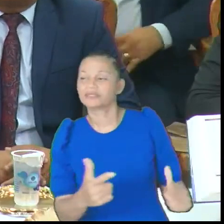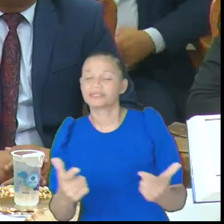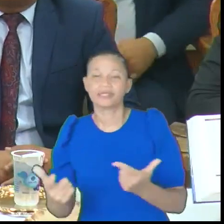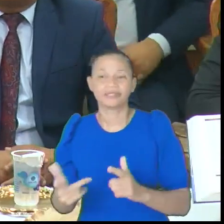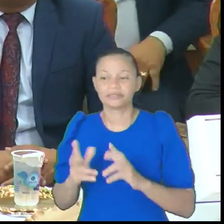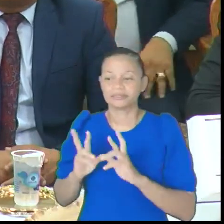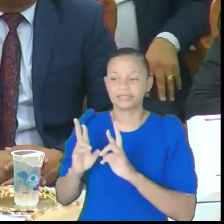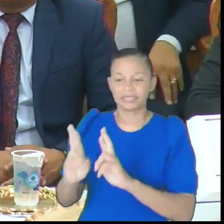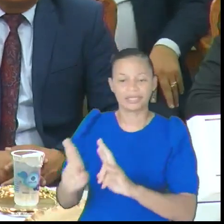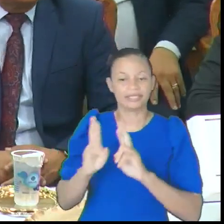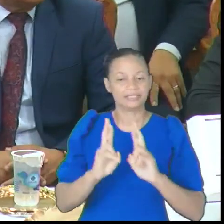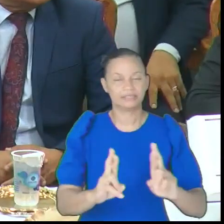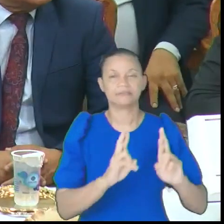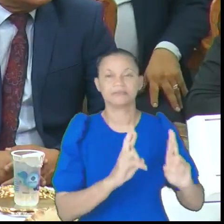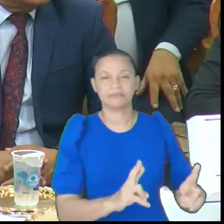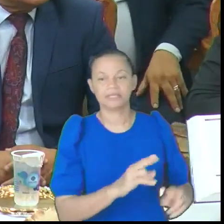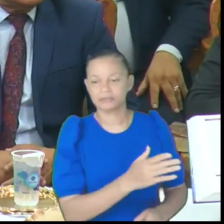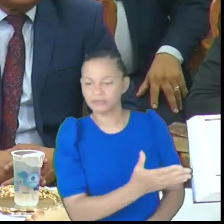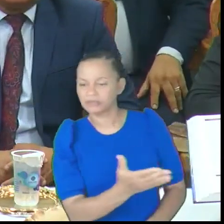respeito pelo outro,